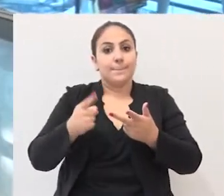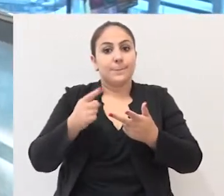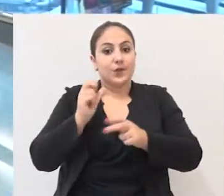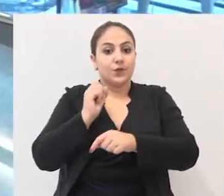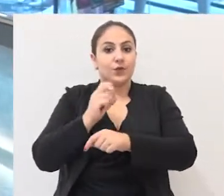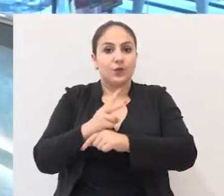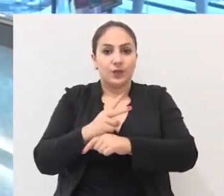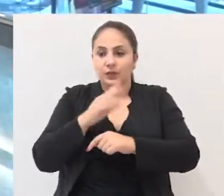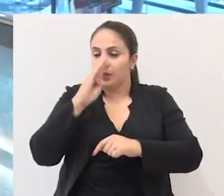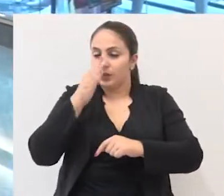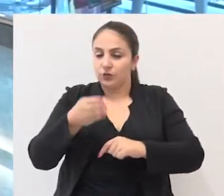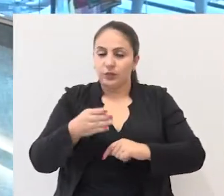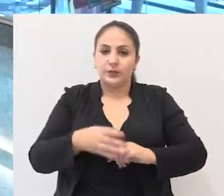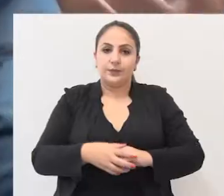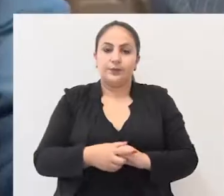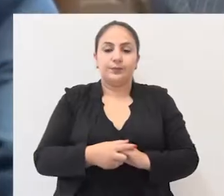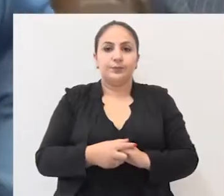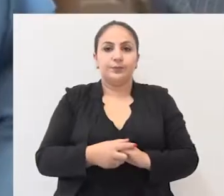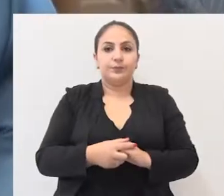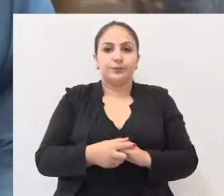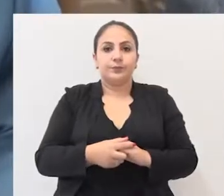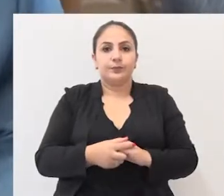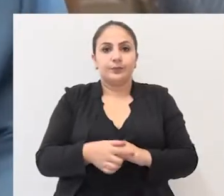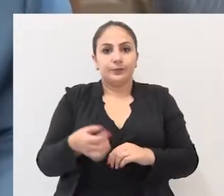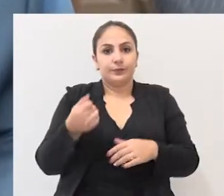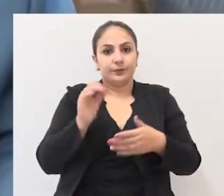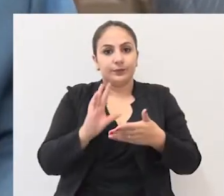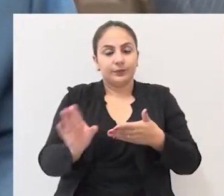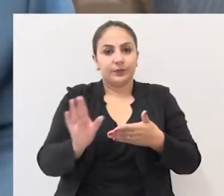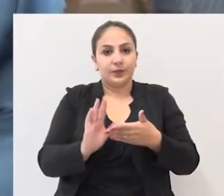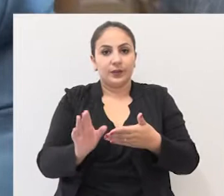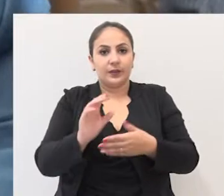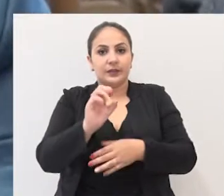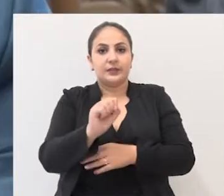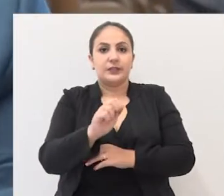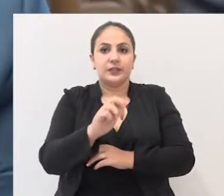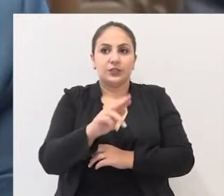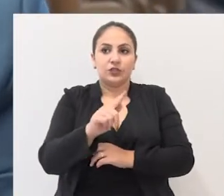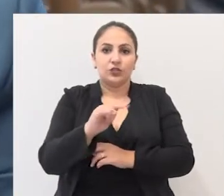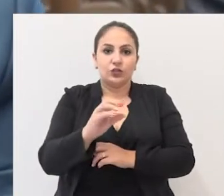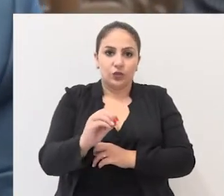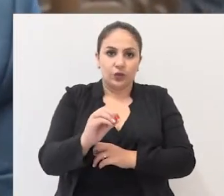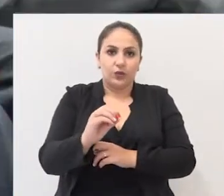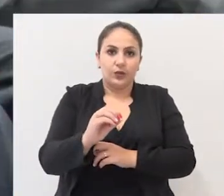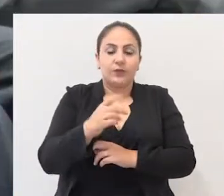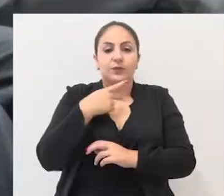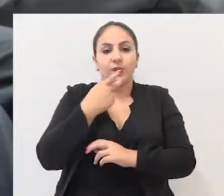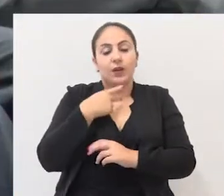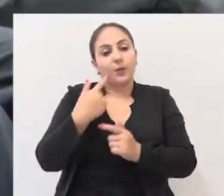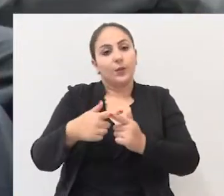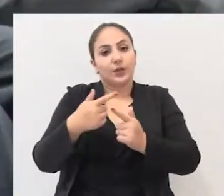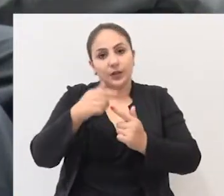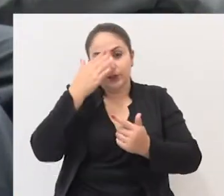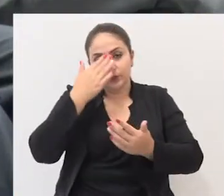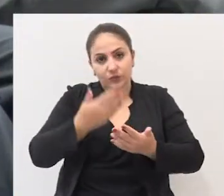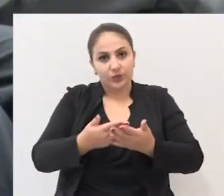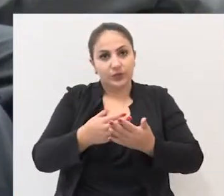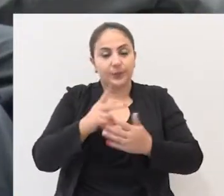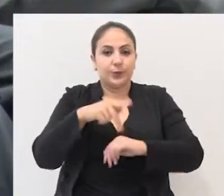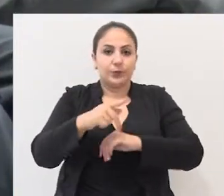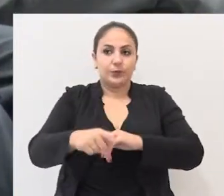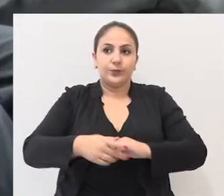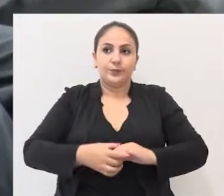1.000 vagas indiretas. O investidor Sérgio Maia destaca os motivos das apostas em